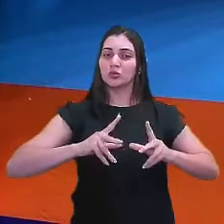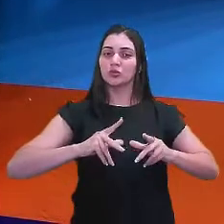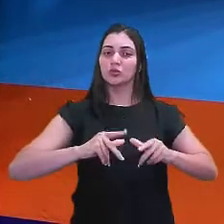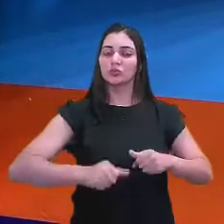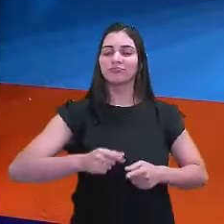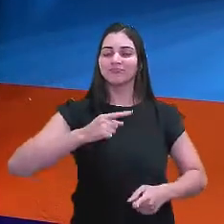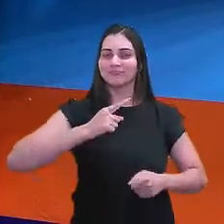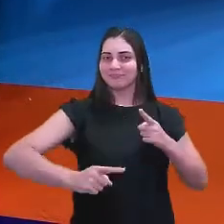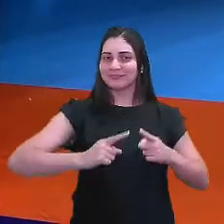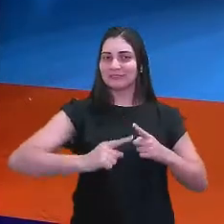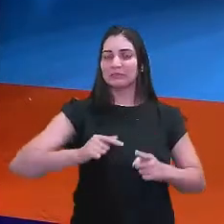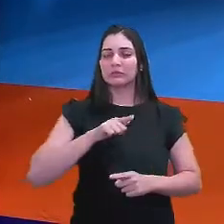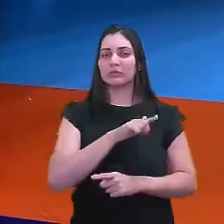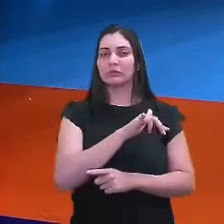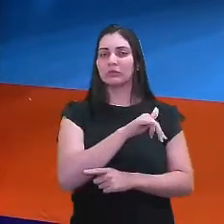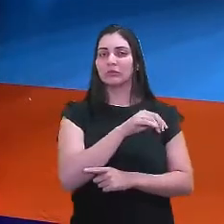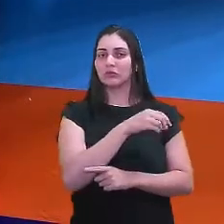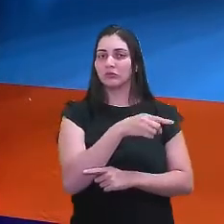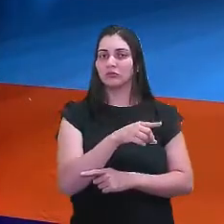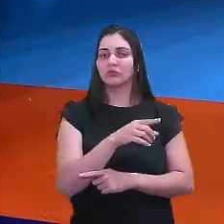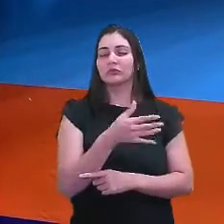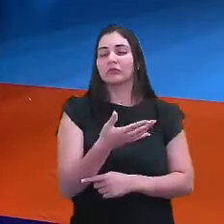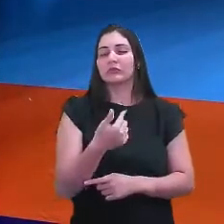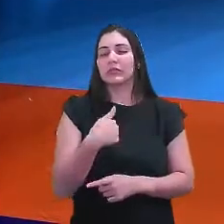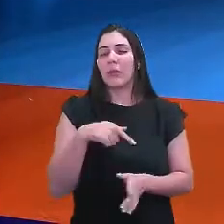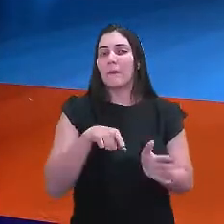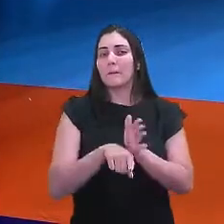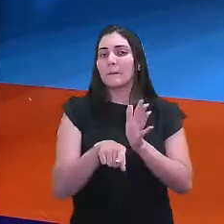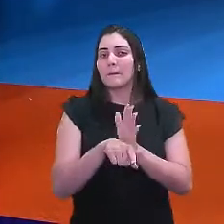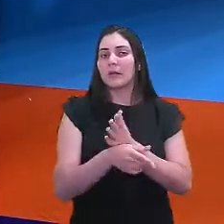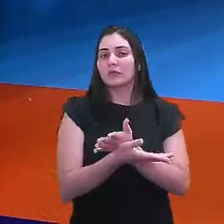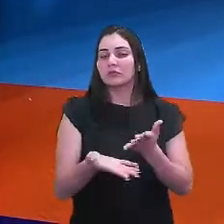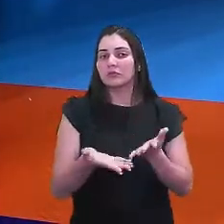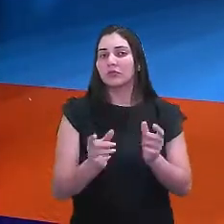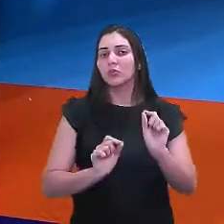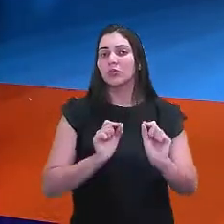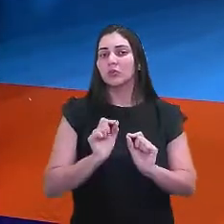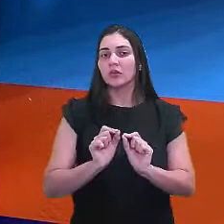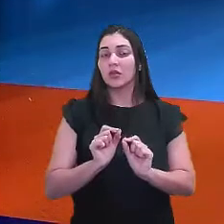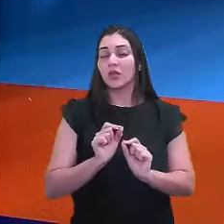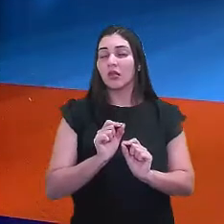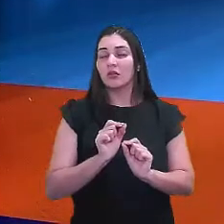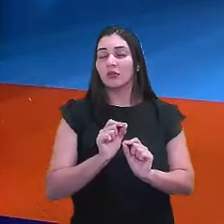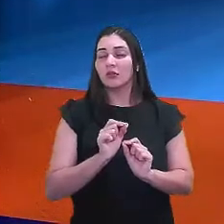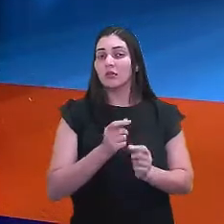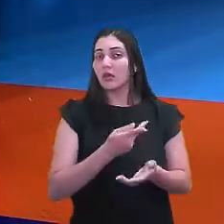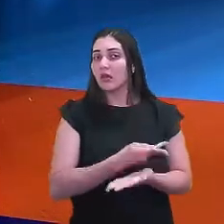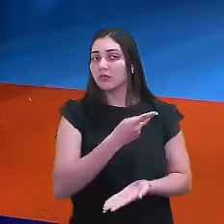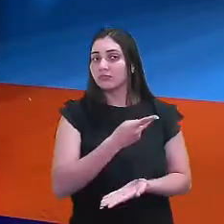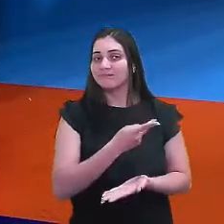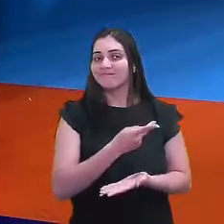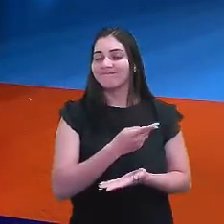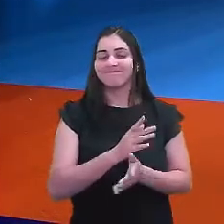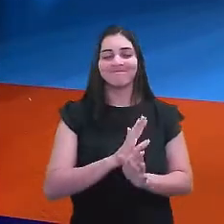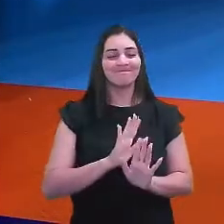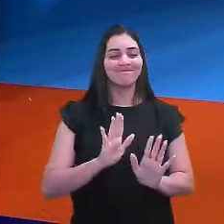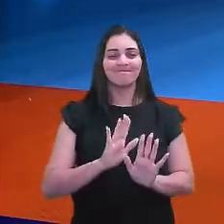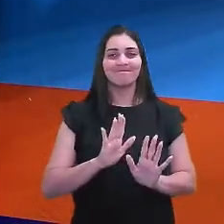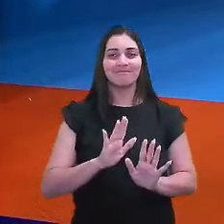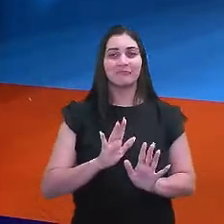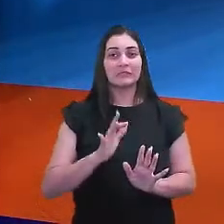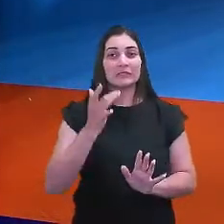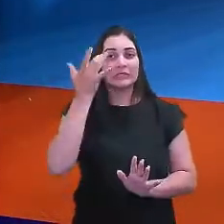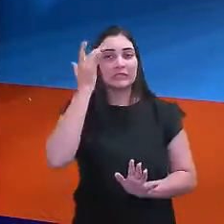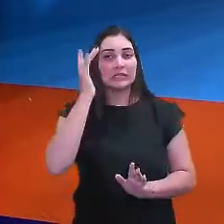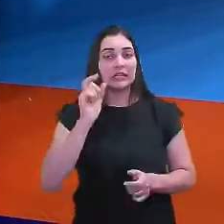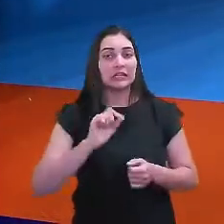para acabar com os lixões. E aí eu faço uma pergunta que não quer calar. Foi feito isso? Não. Será que será feito